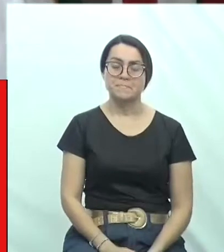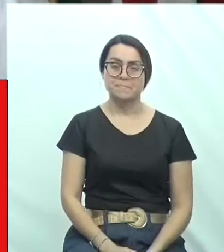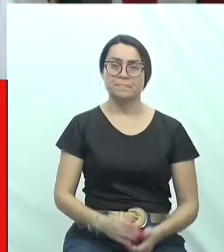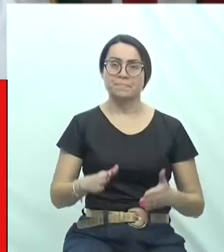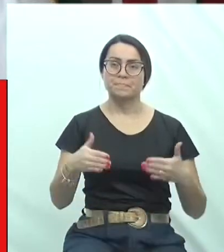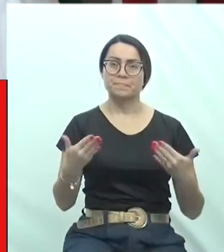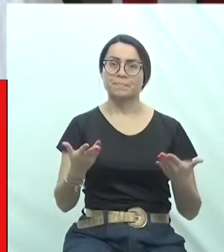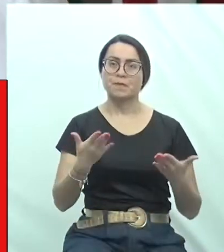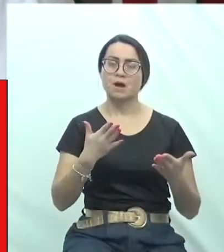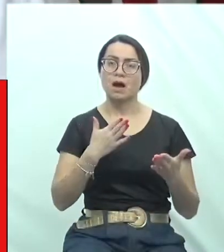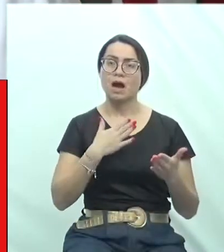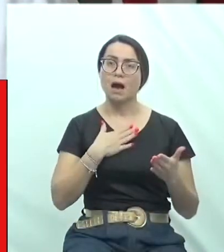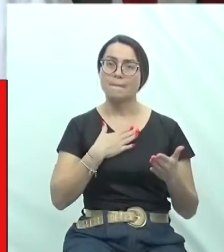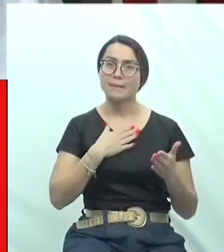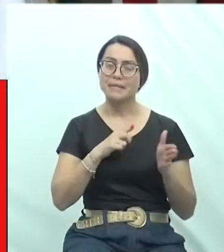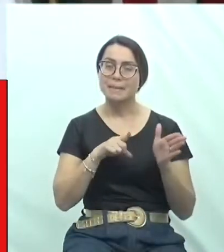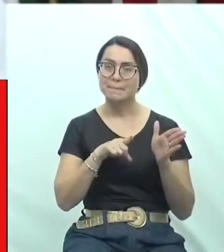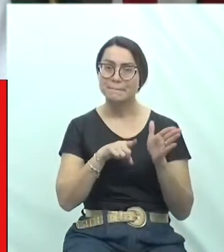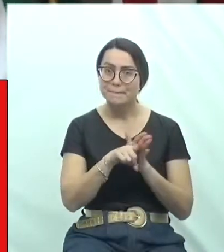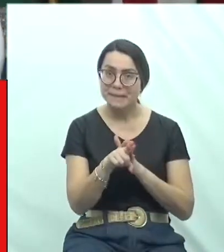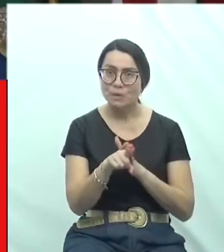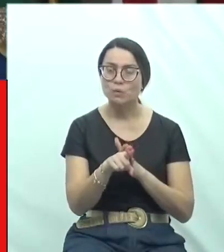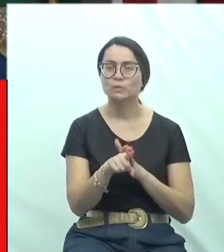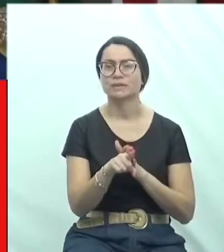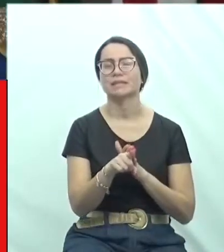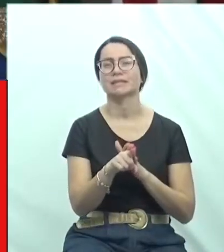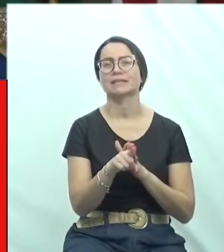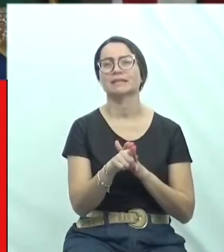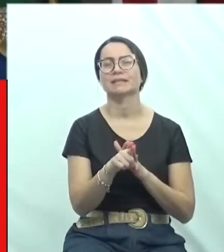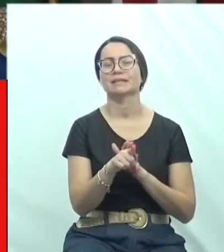vai fugir ao assunto ar.